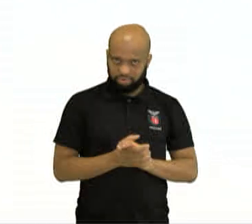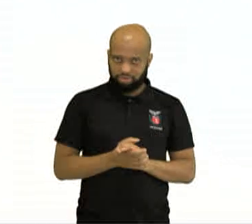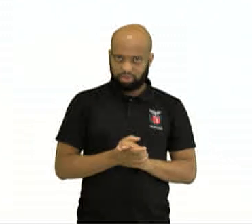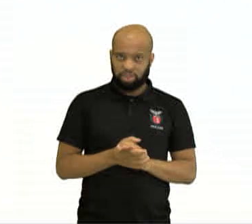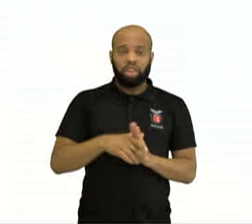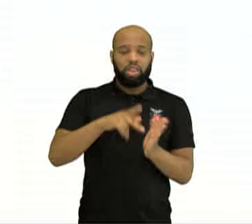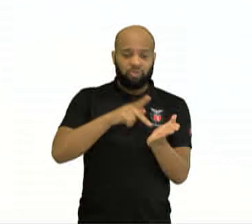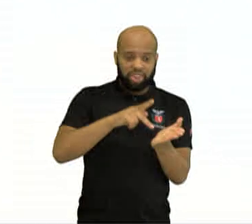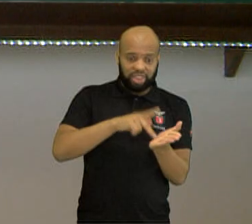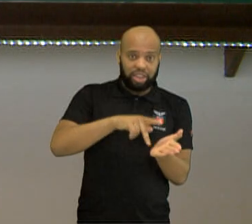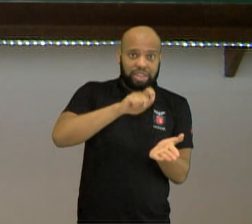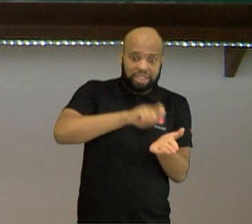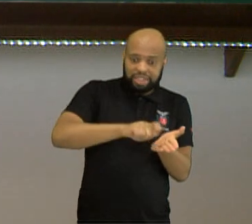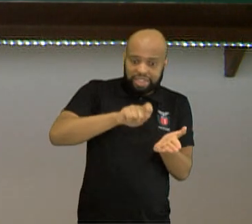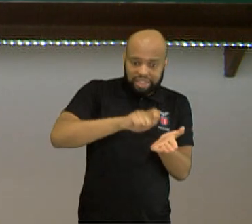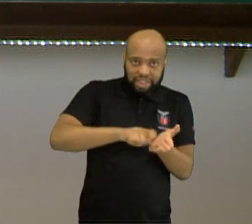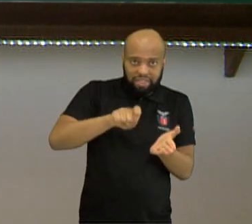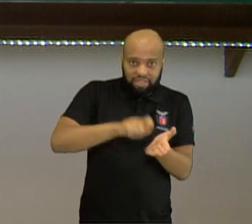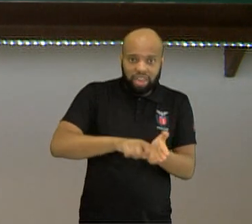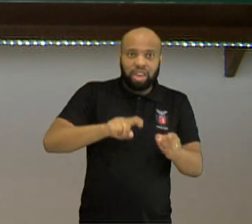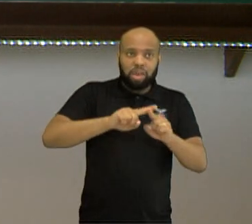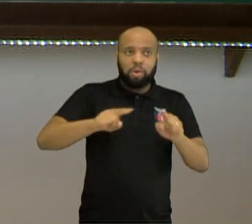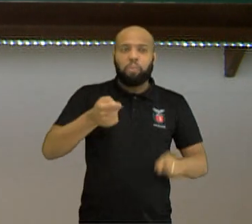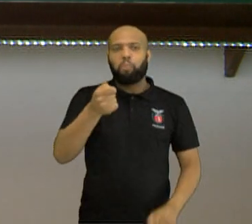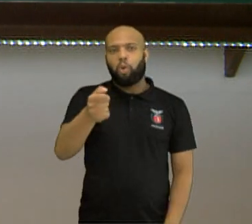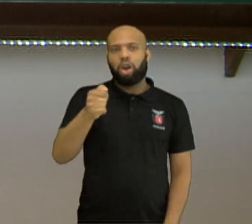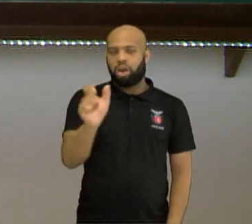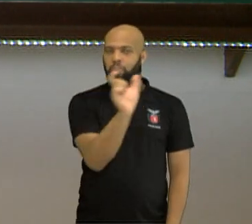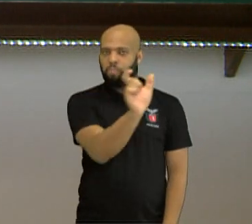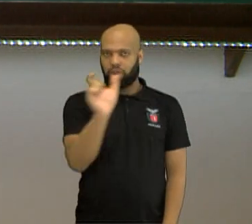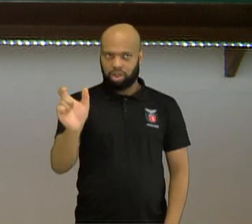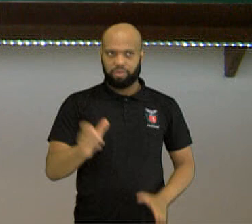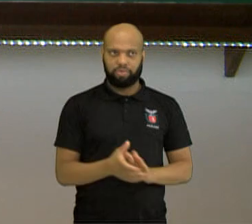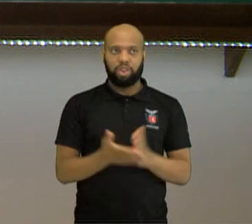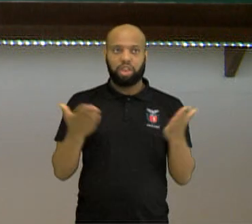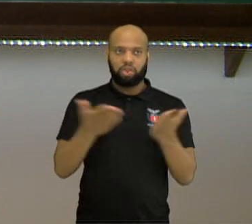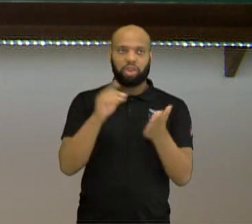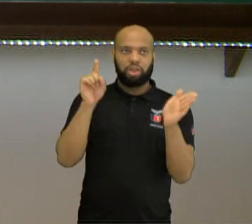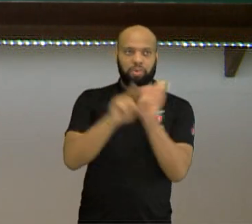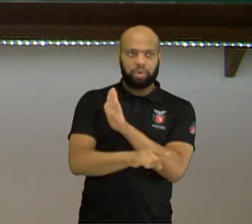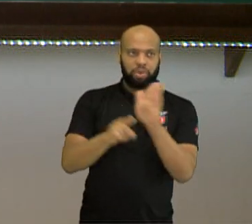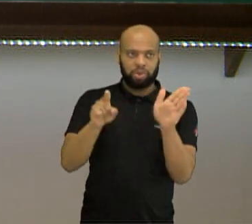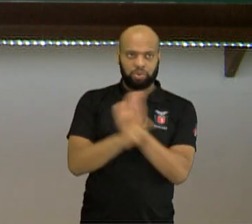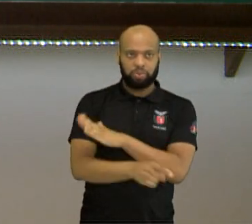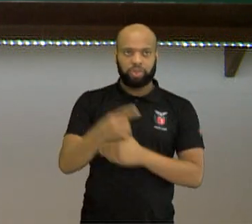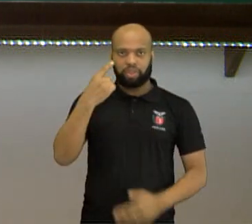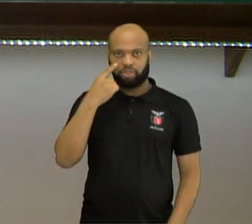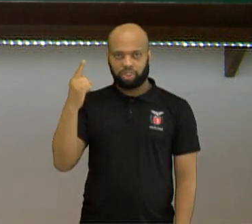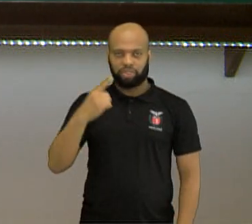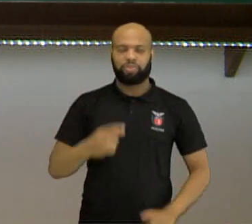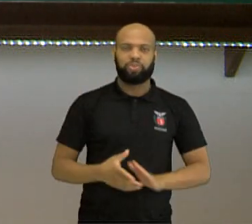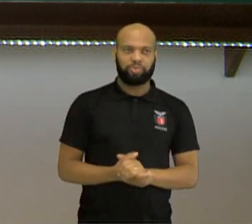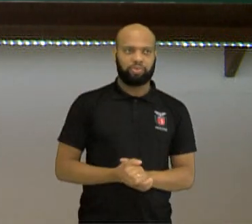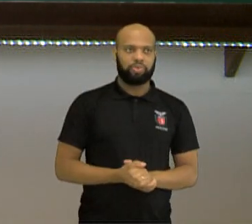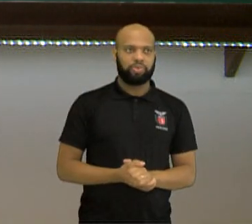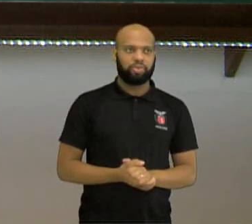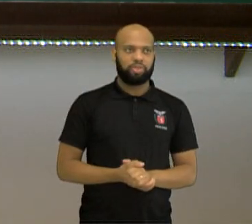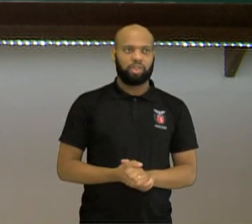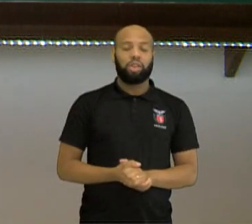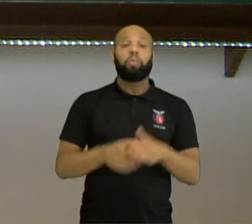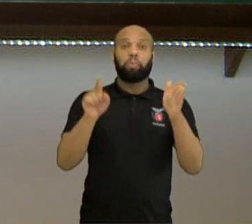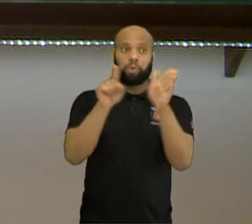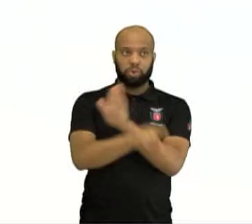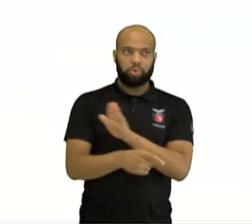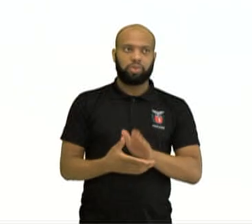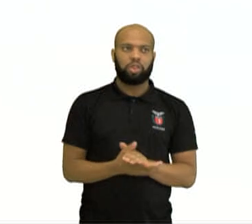é escrever muito com poucas palavras. O exercício 4 é justamente sobre isso. Então, eu te